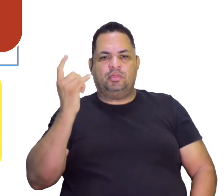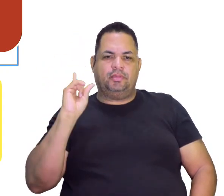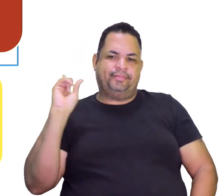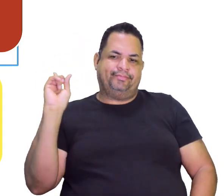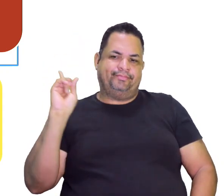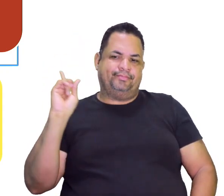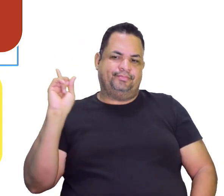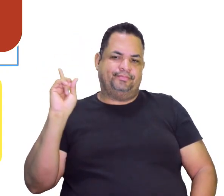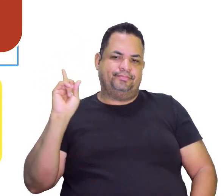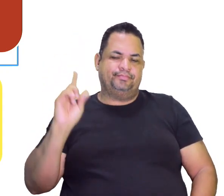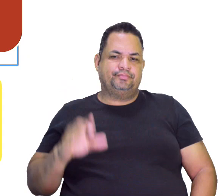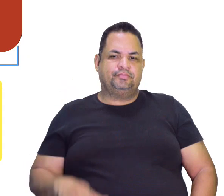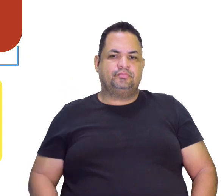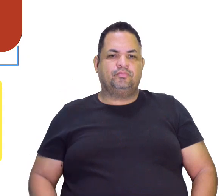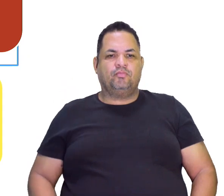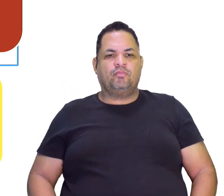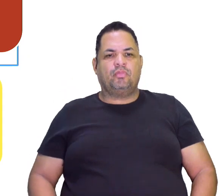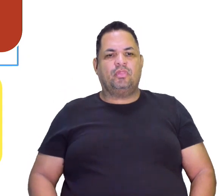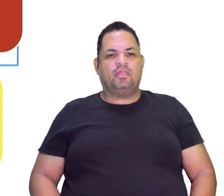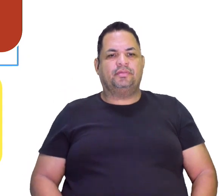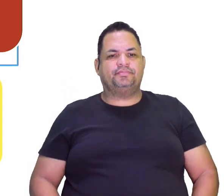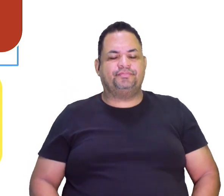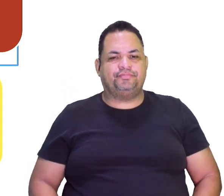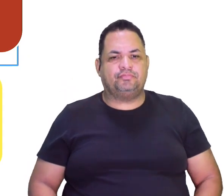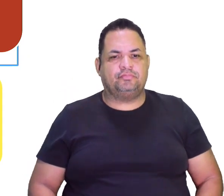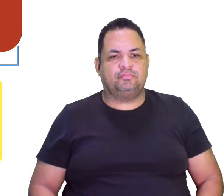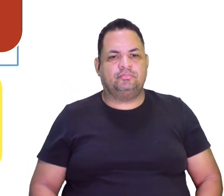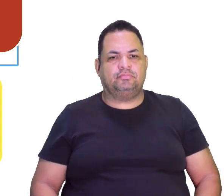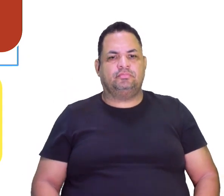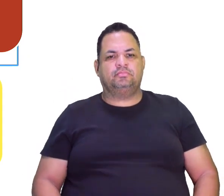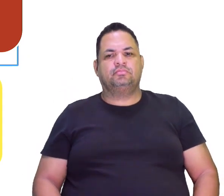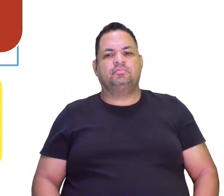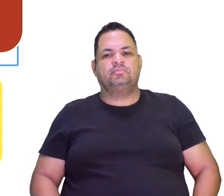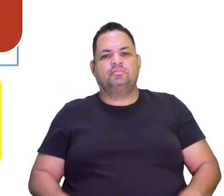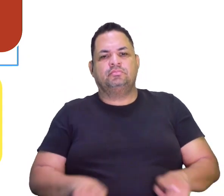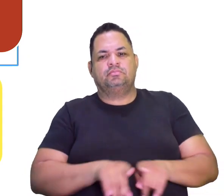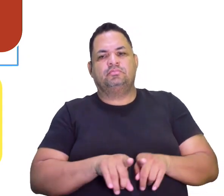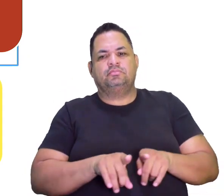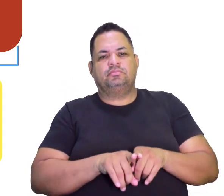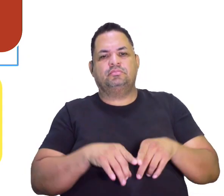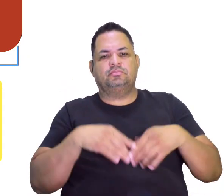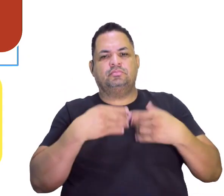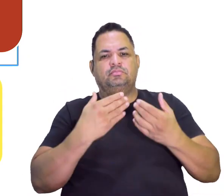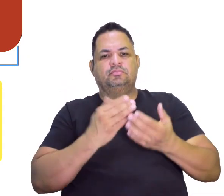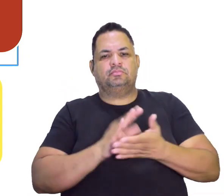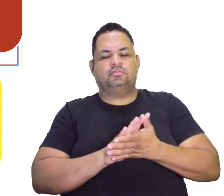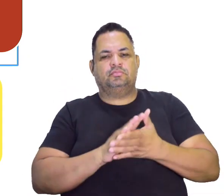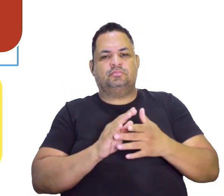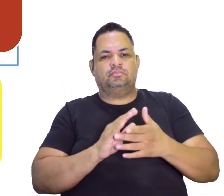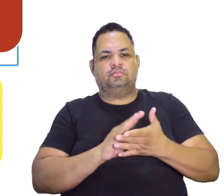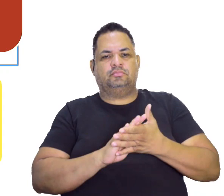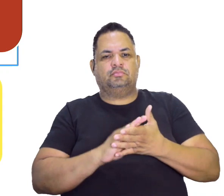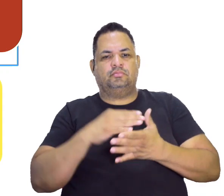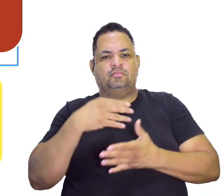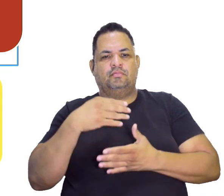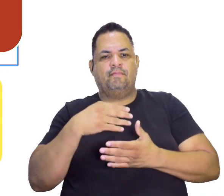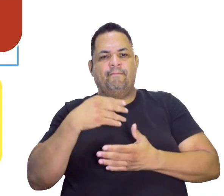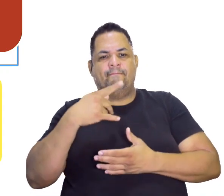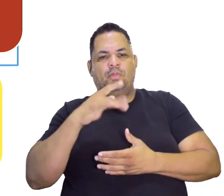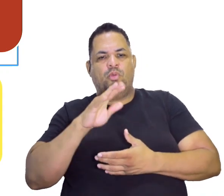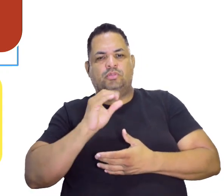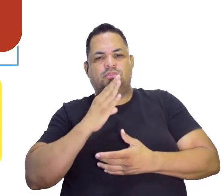Cézanne, viveu de 1839 até 1906, Georges Pierre Seurat,